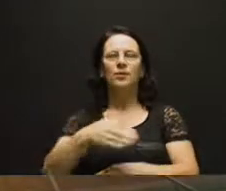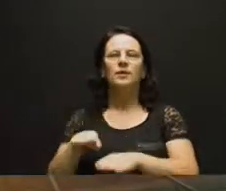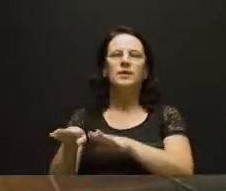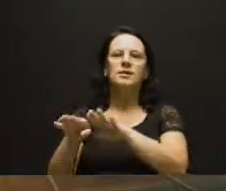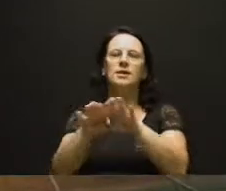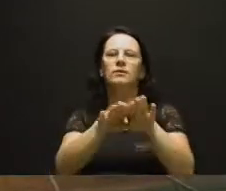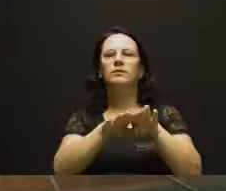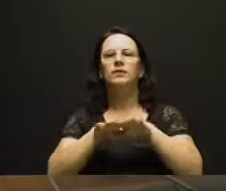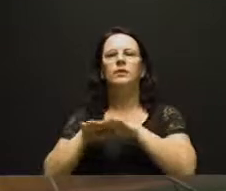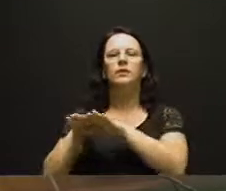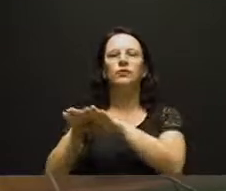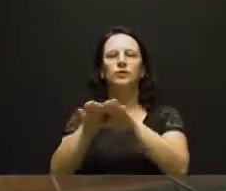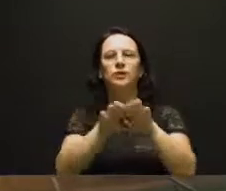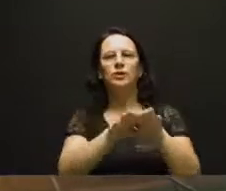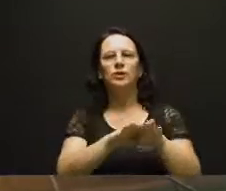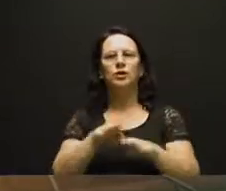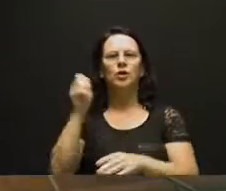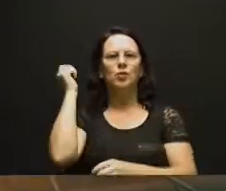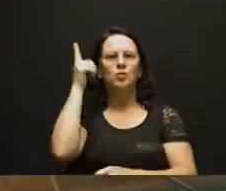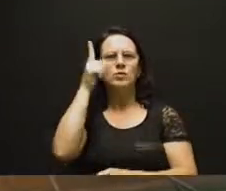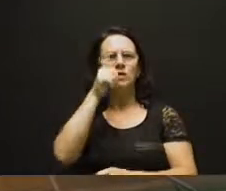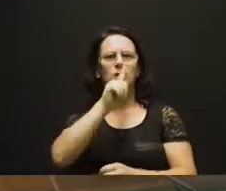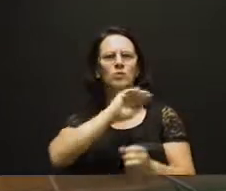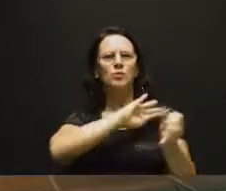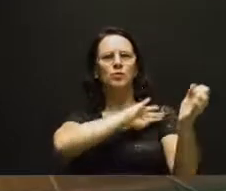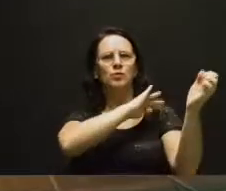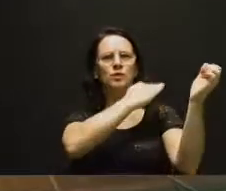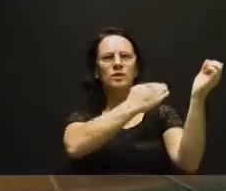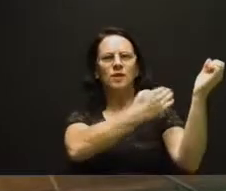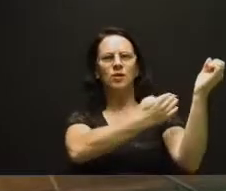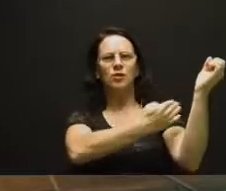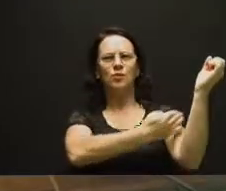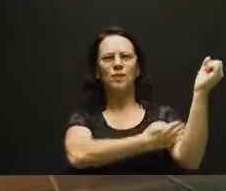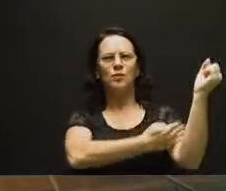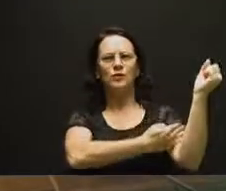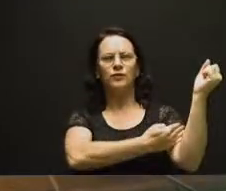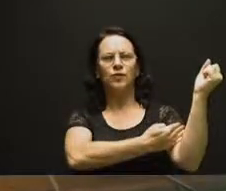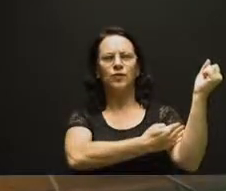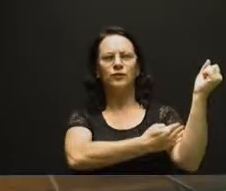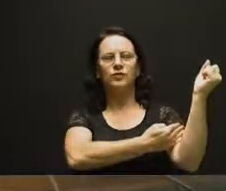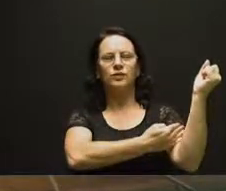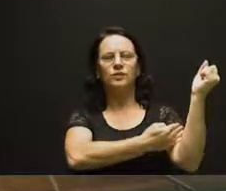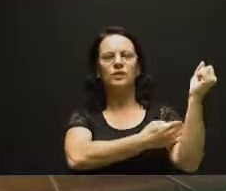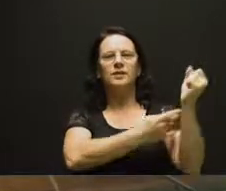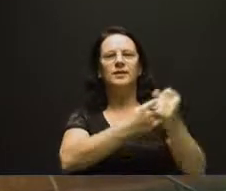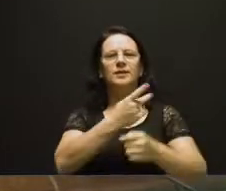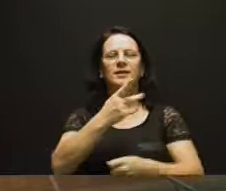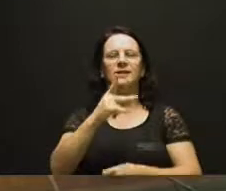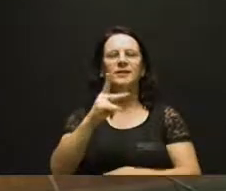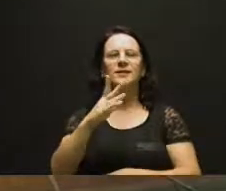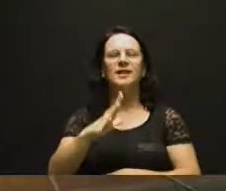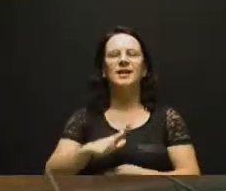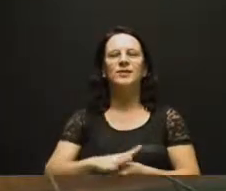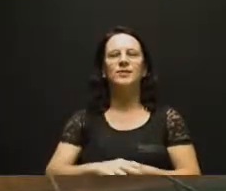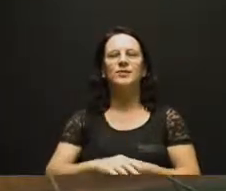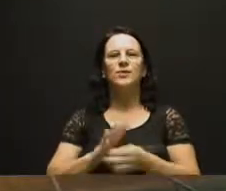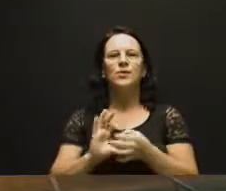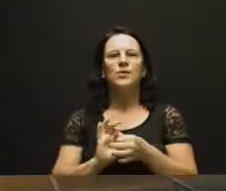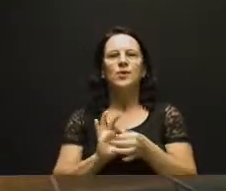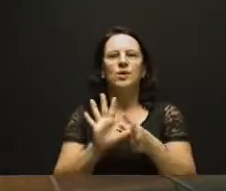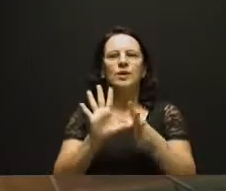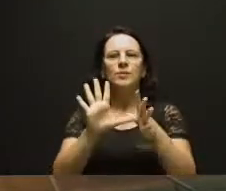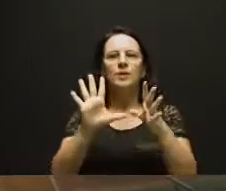dessa igualdade conseguimos conquistar com o braço forte nem que eu sei